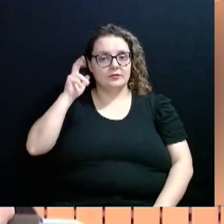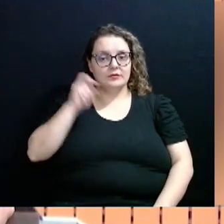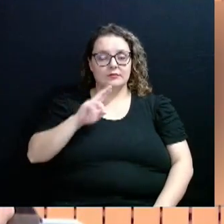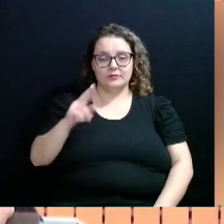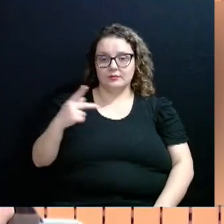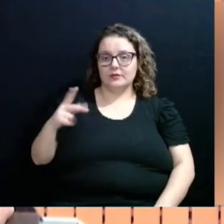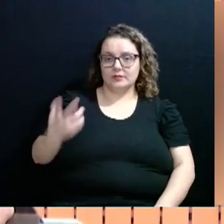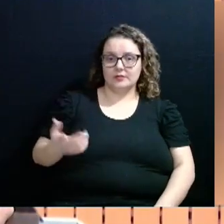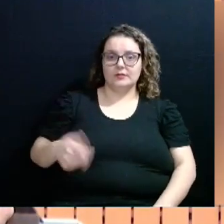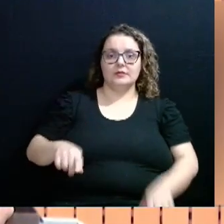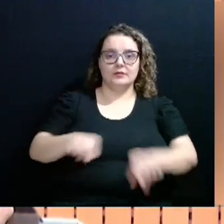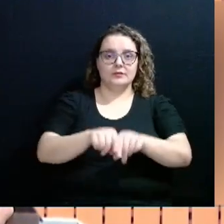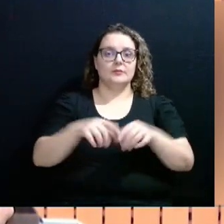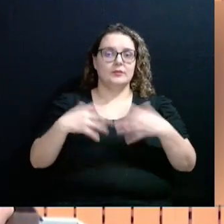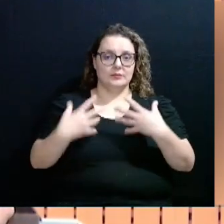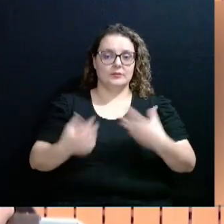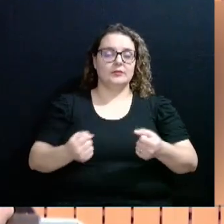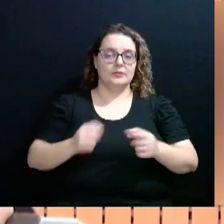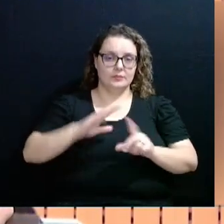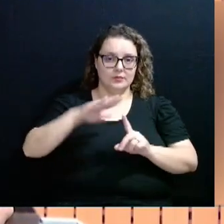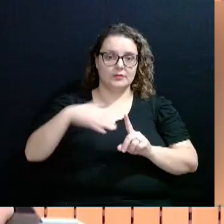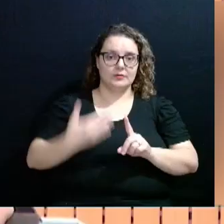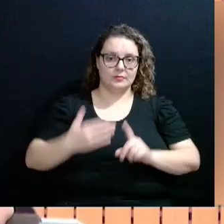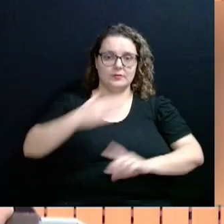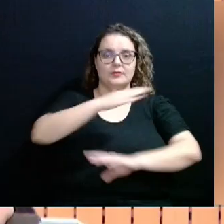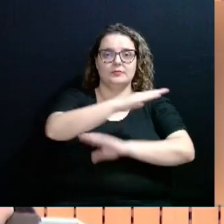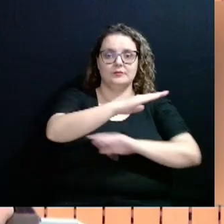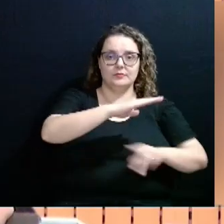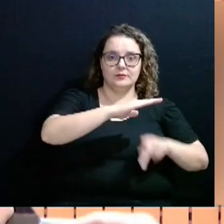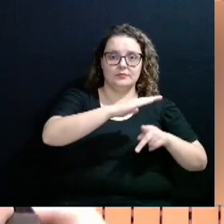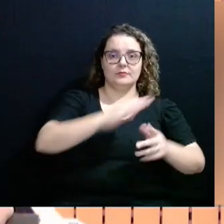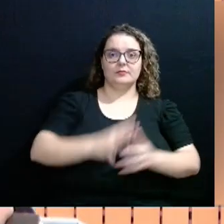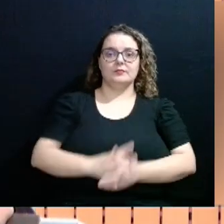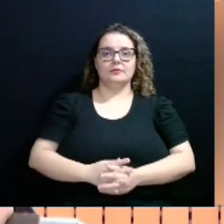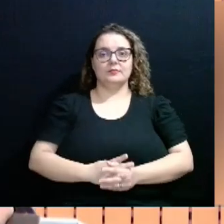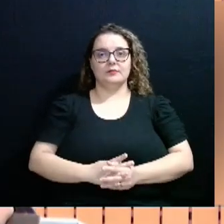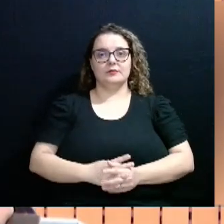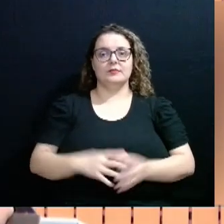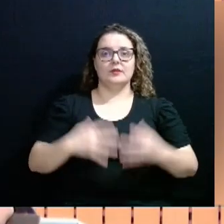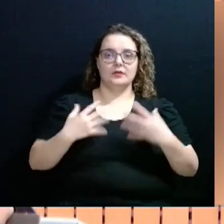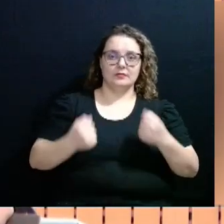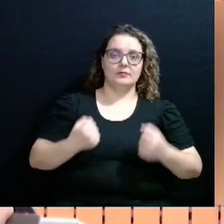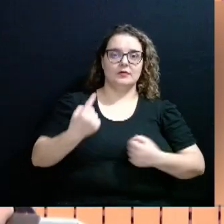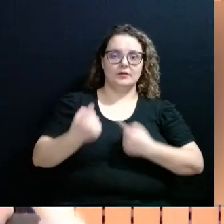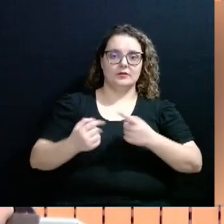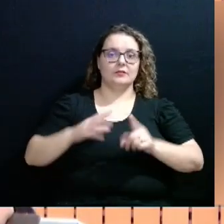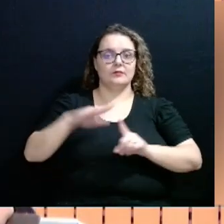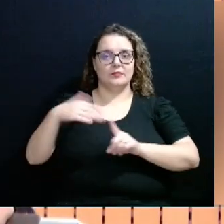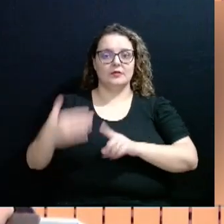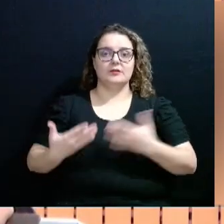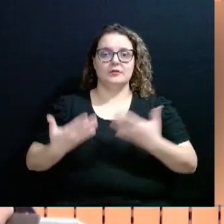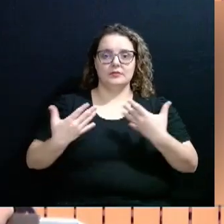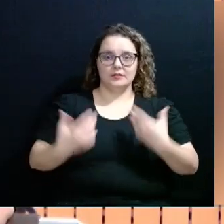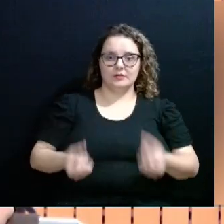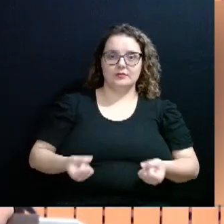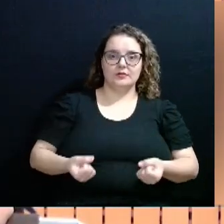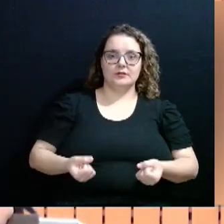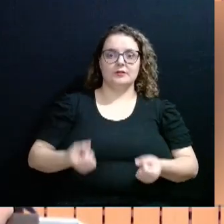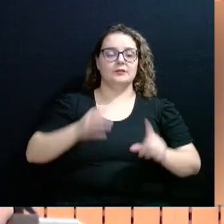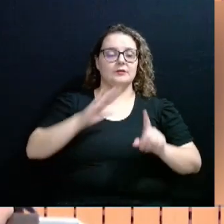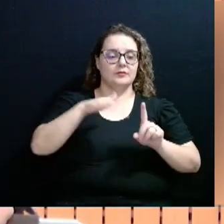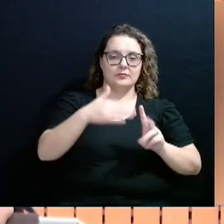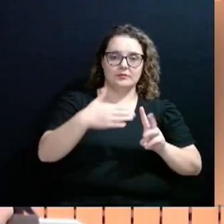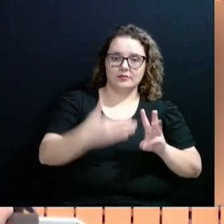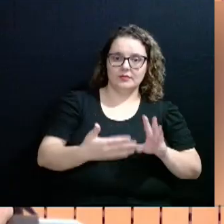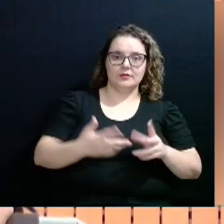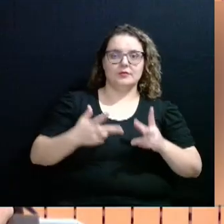receber essa homenagem da Casa do Povo, né? Já recebi algumas homenagens, já fui recebido três homenagens como professor visitante nos